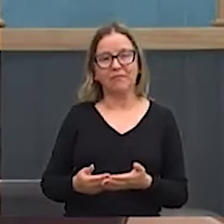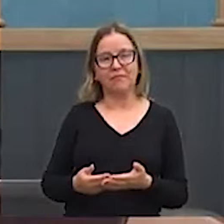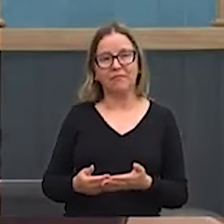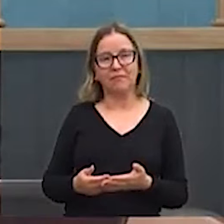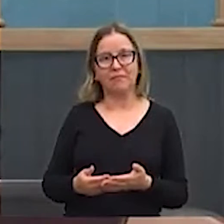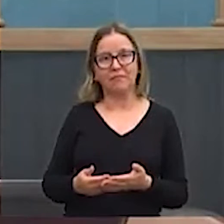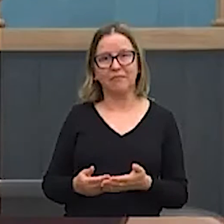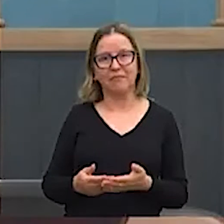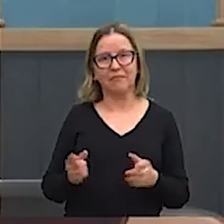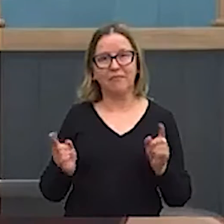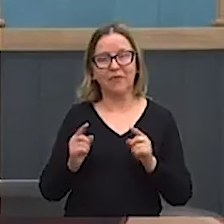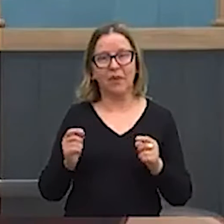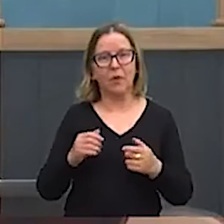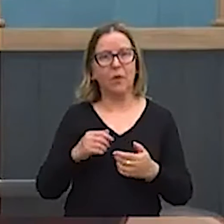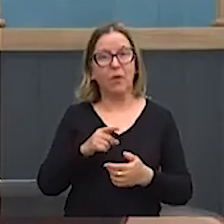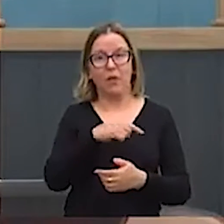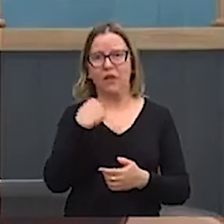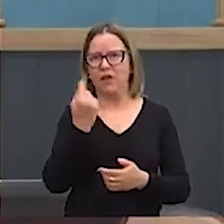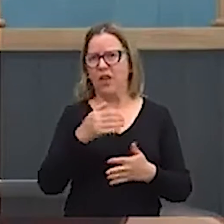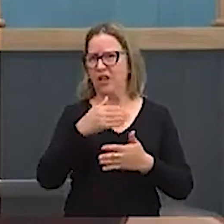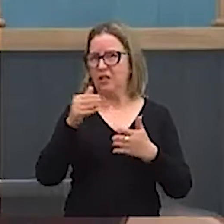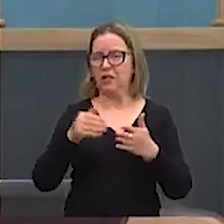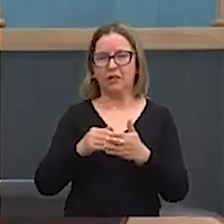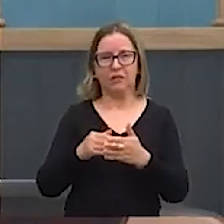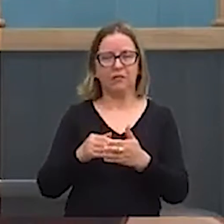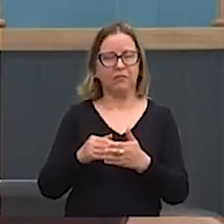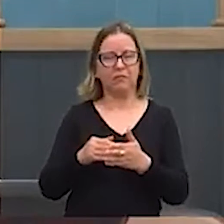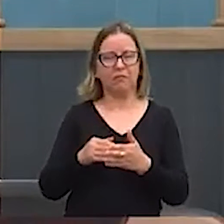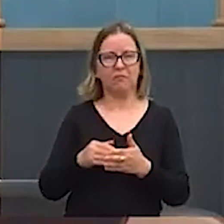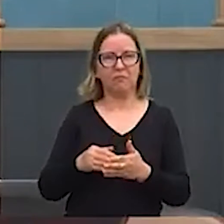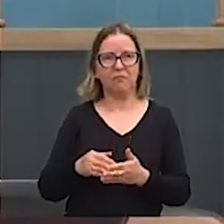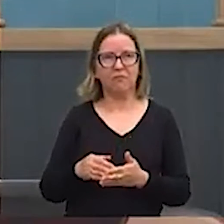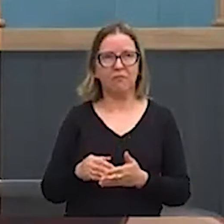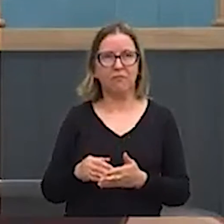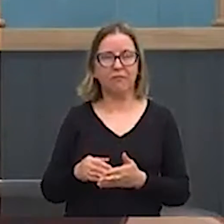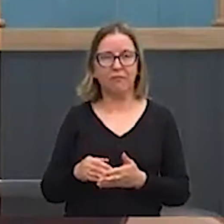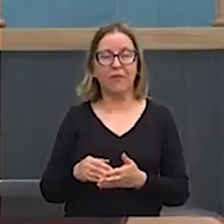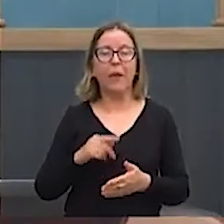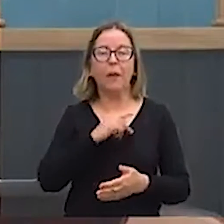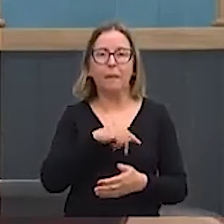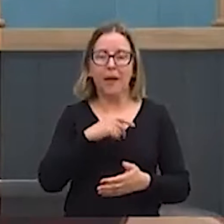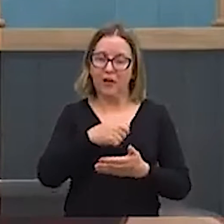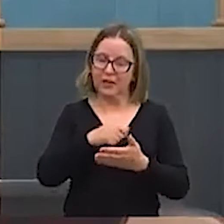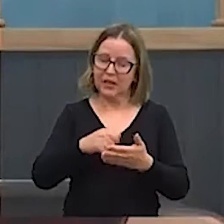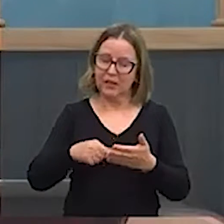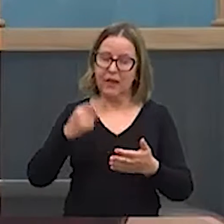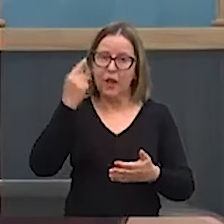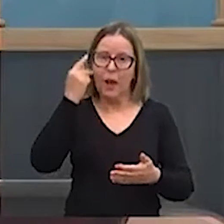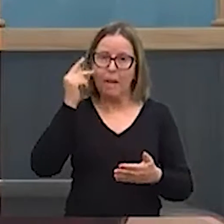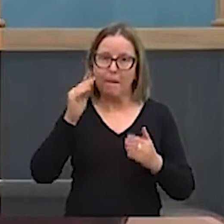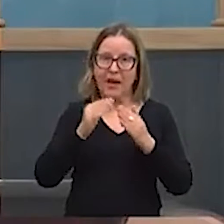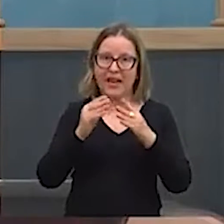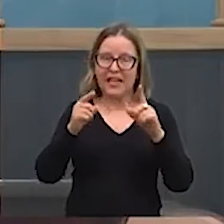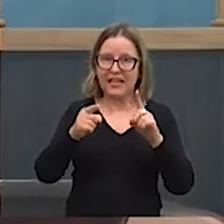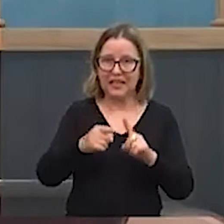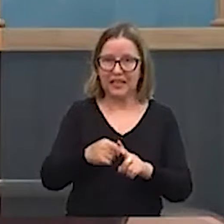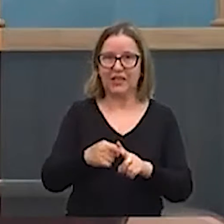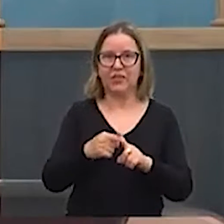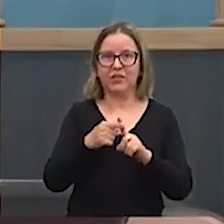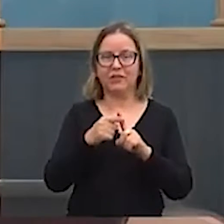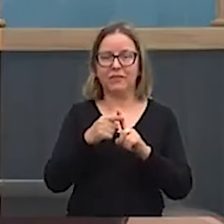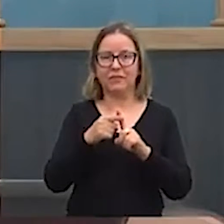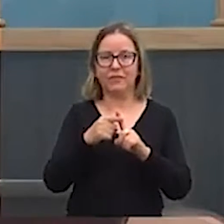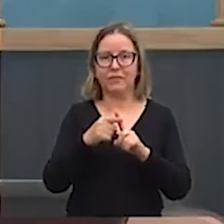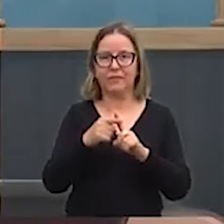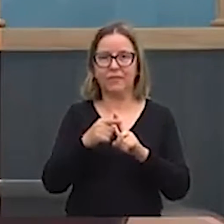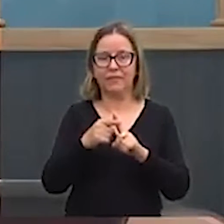Não é nosso de todos, sem exceção. Mas Paulo está escrevendo para a igreja. E